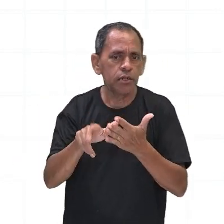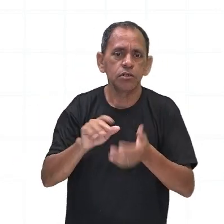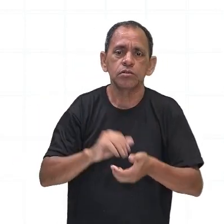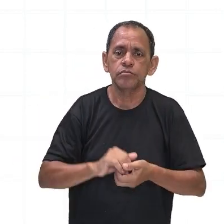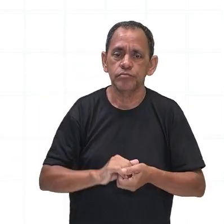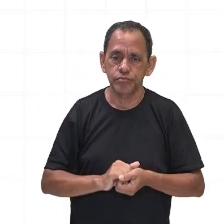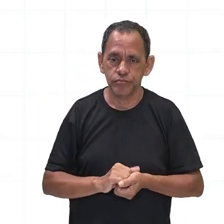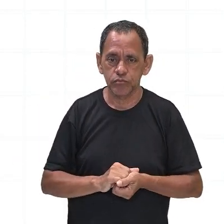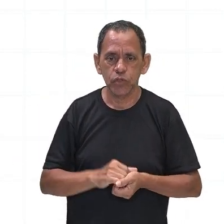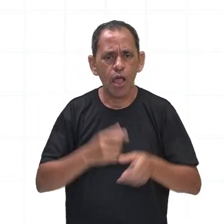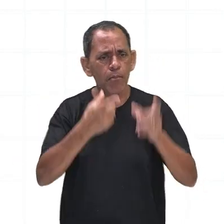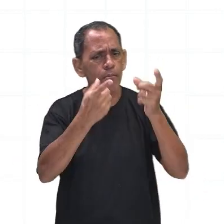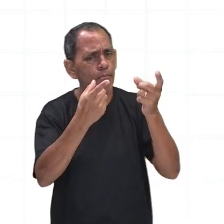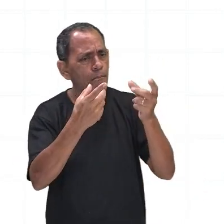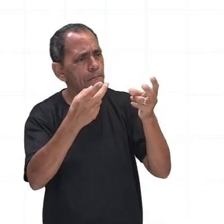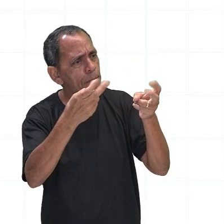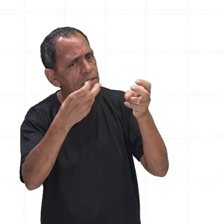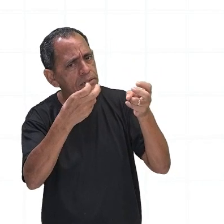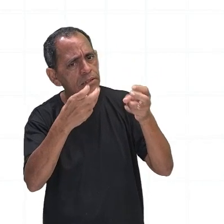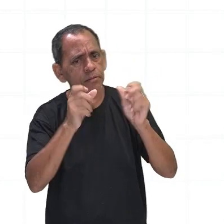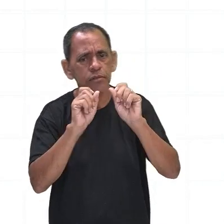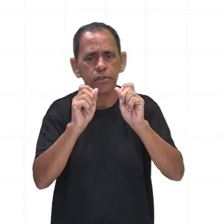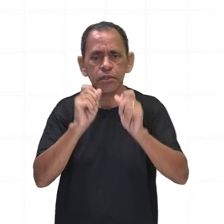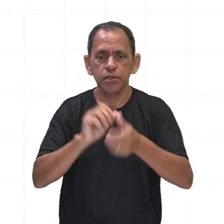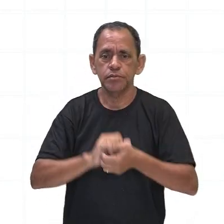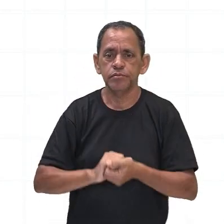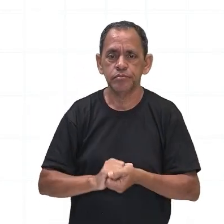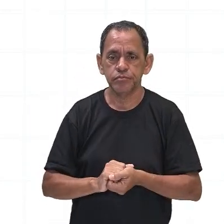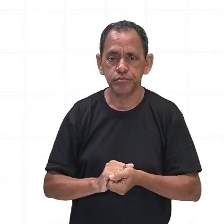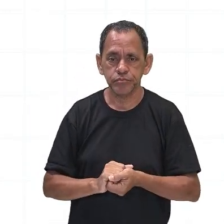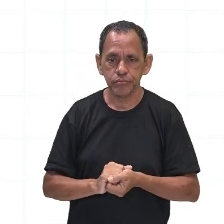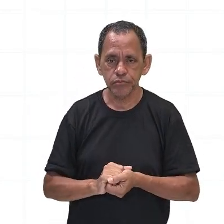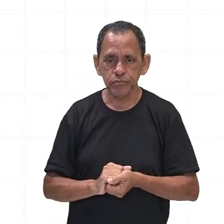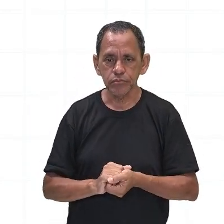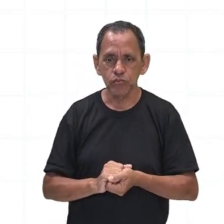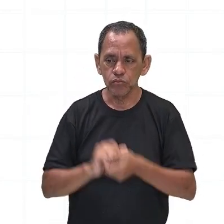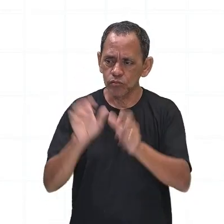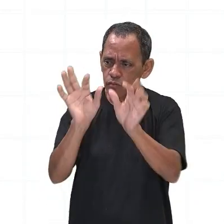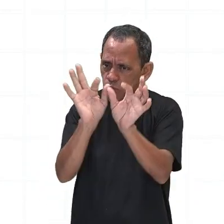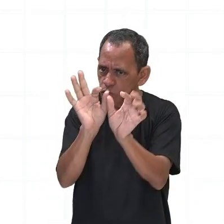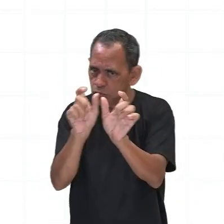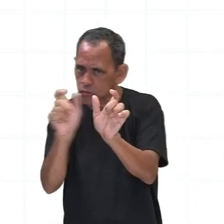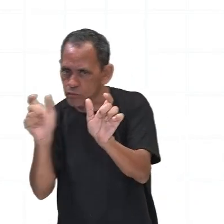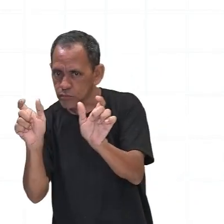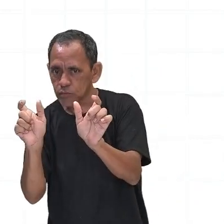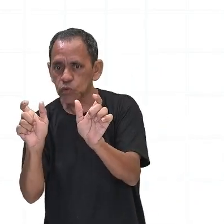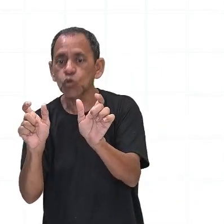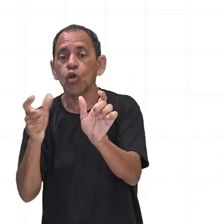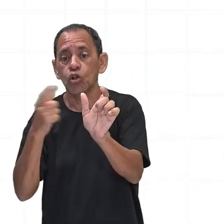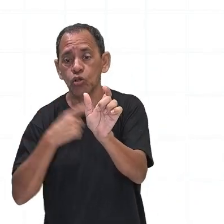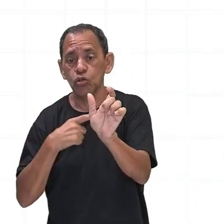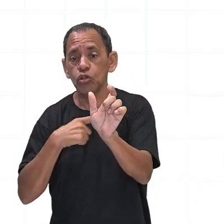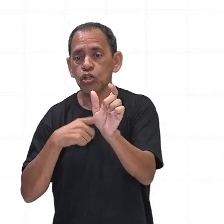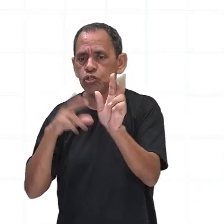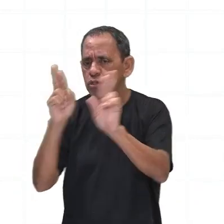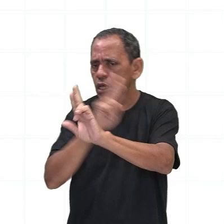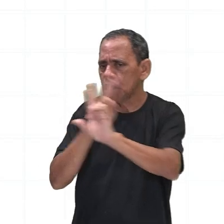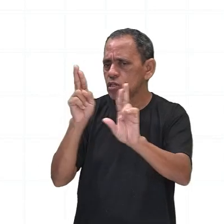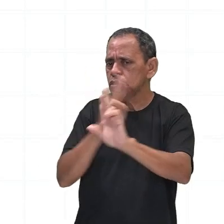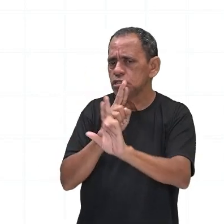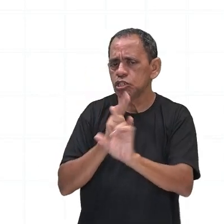se relacionando a outro termo aí do nosso sujeito, certo? Quem é esse termo? Exatamente se relacionando a